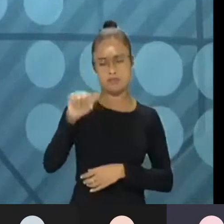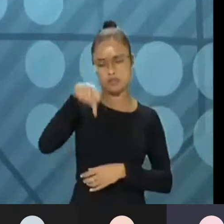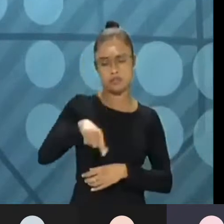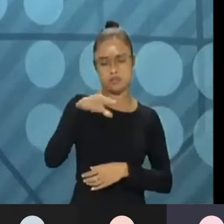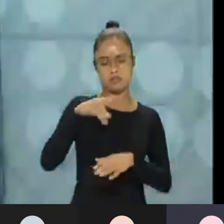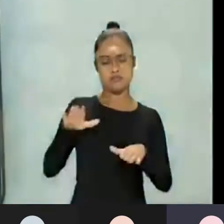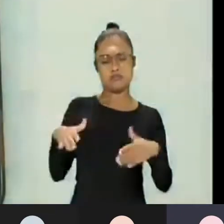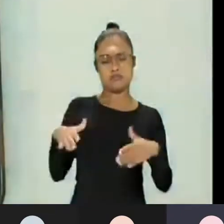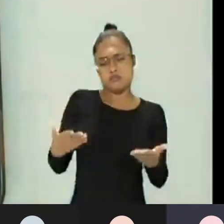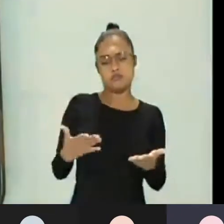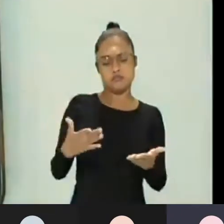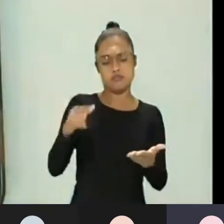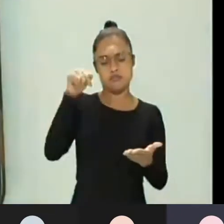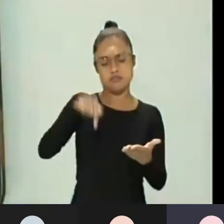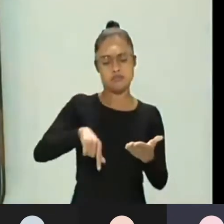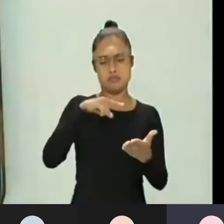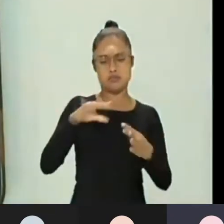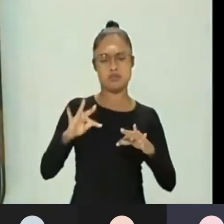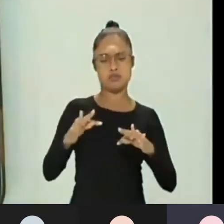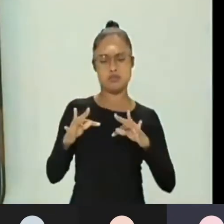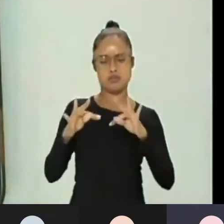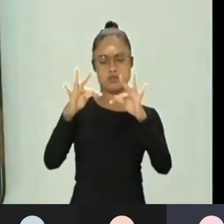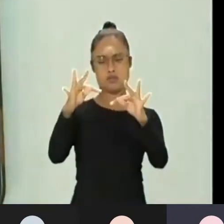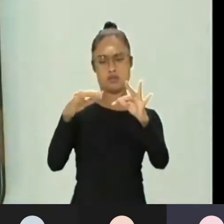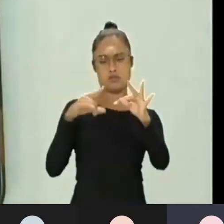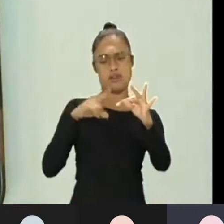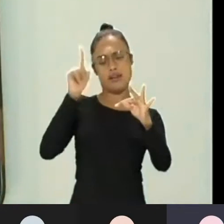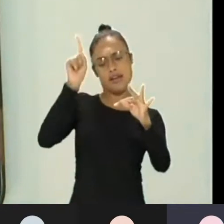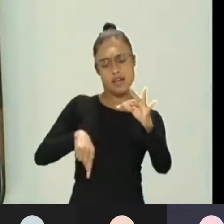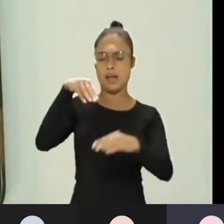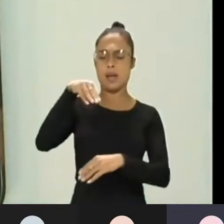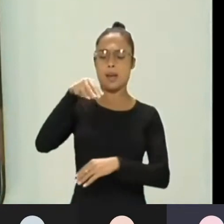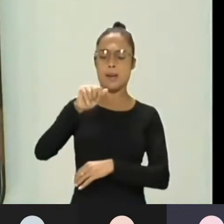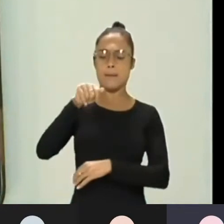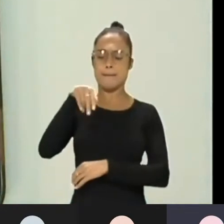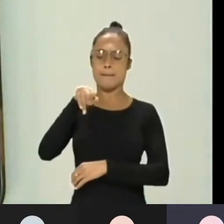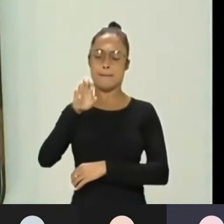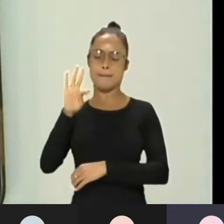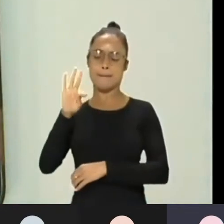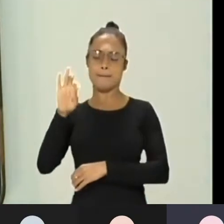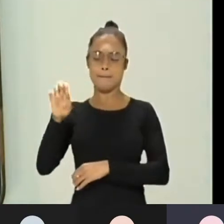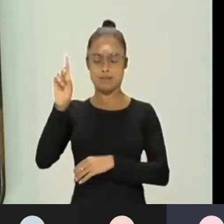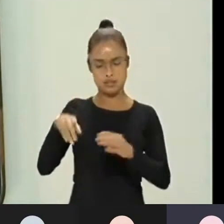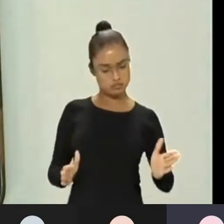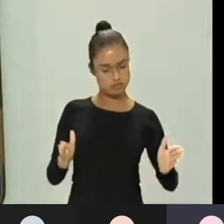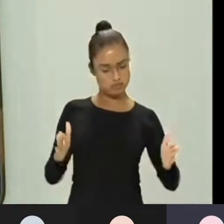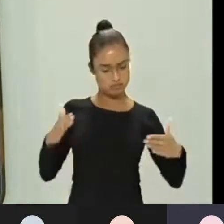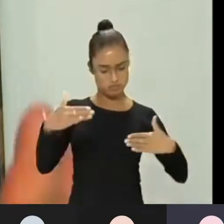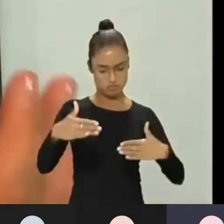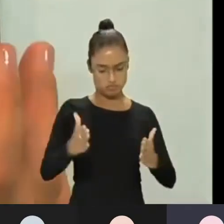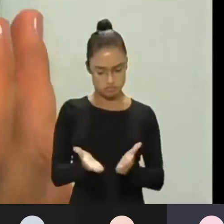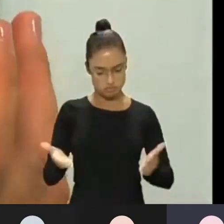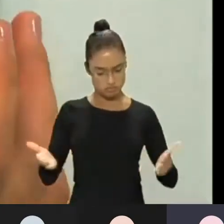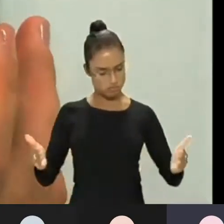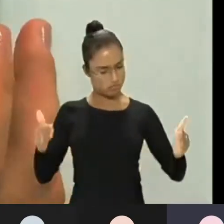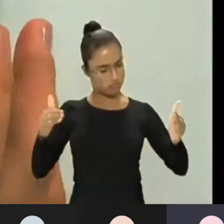recurso tecnológico. Acompanhe. Então aqui é uma maquete que está representada dentro do